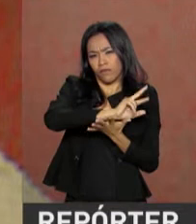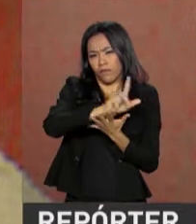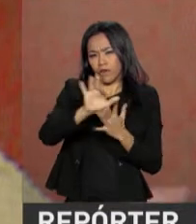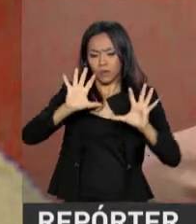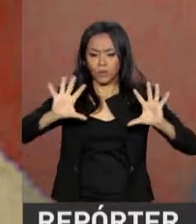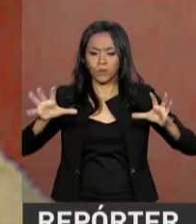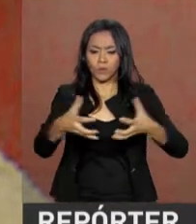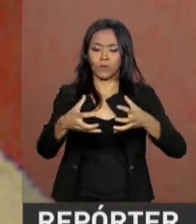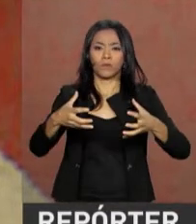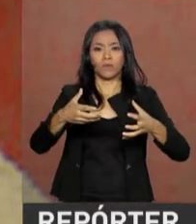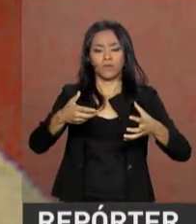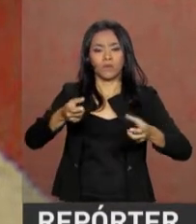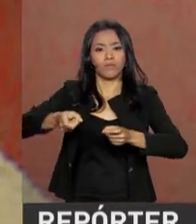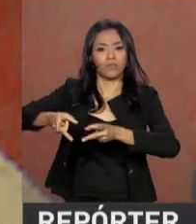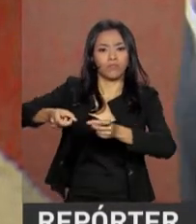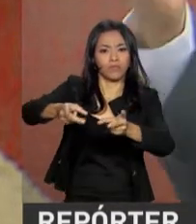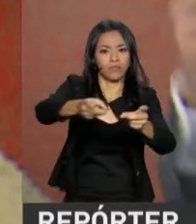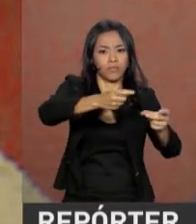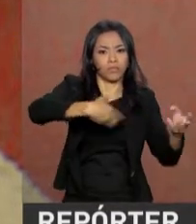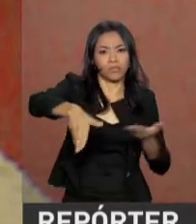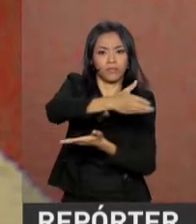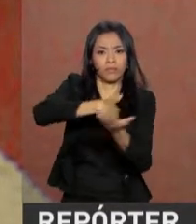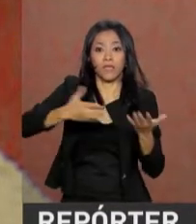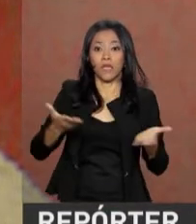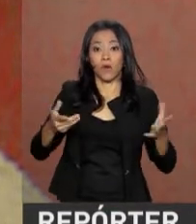comercial, agora em sinergia com a